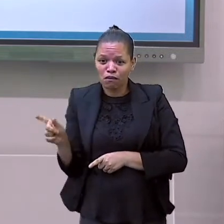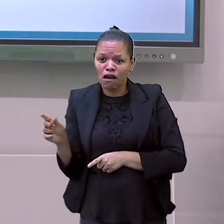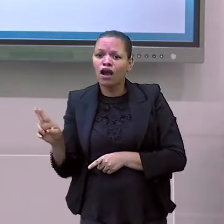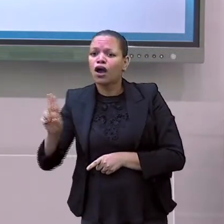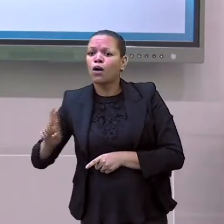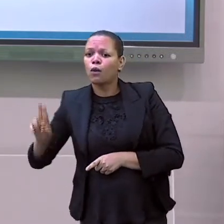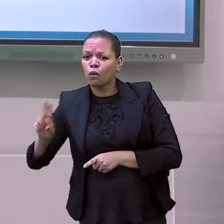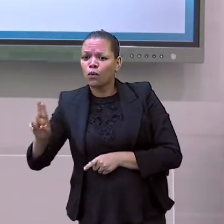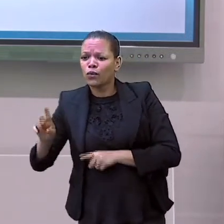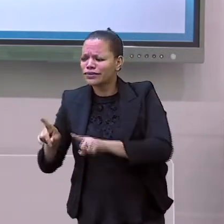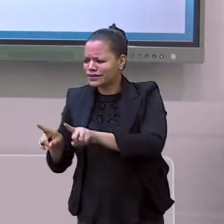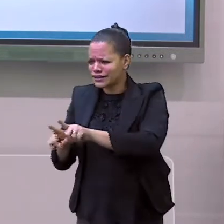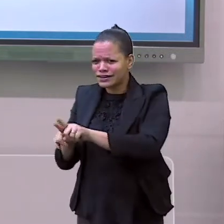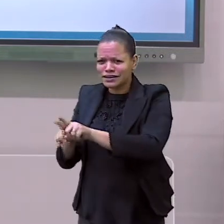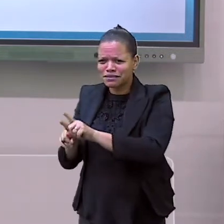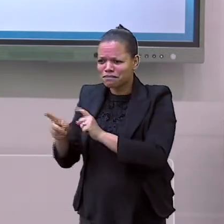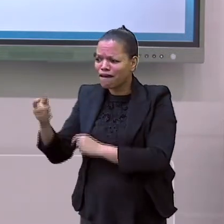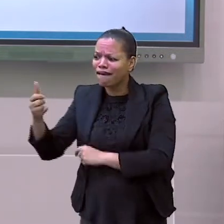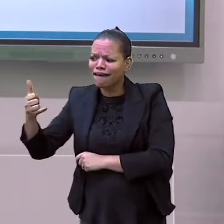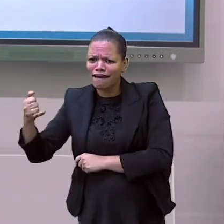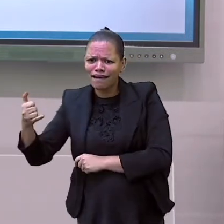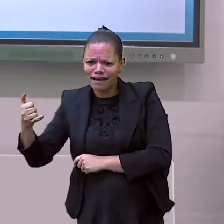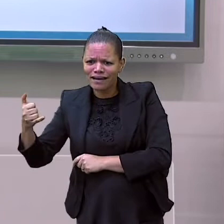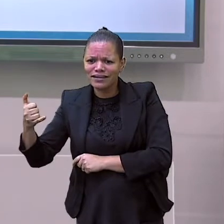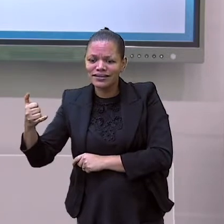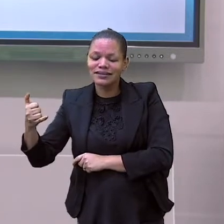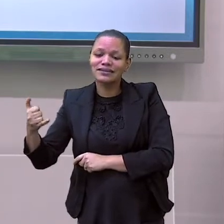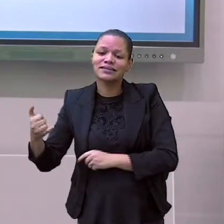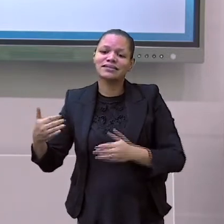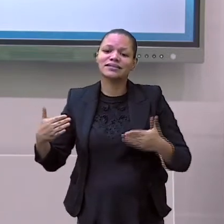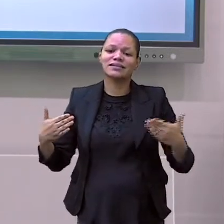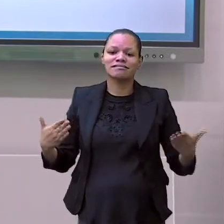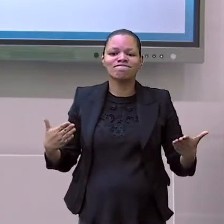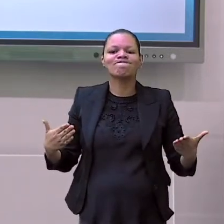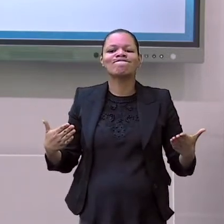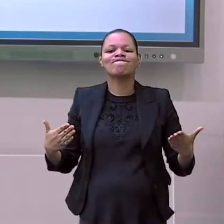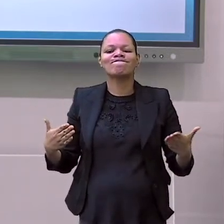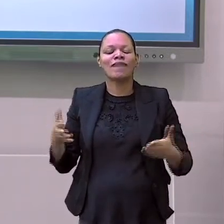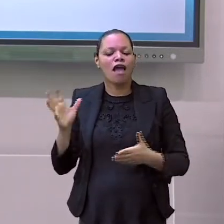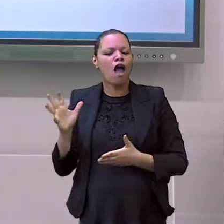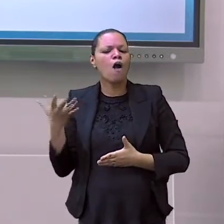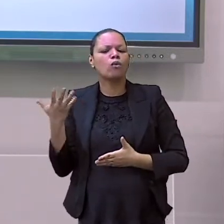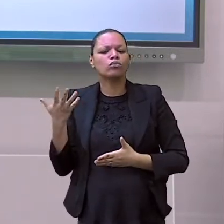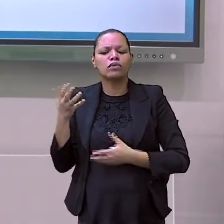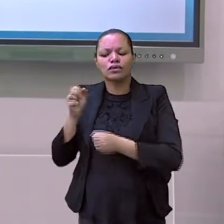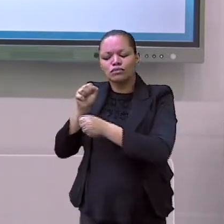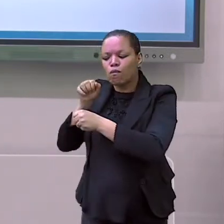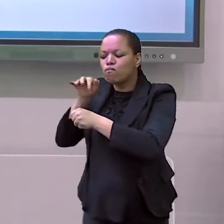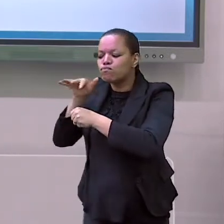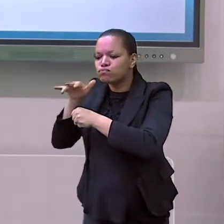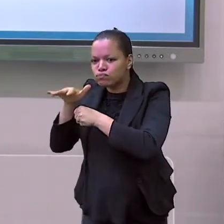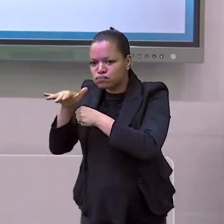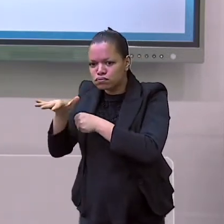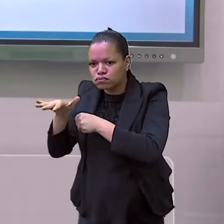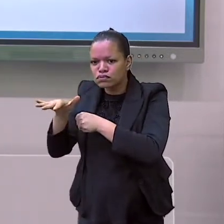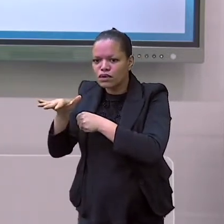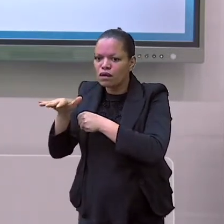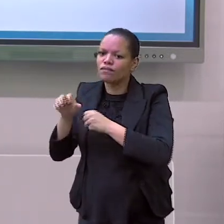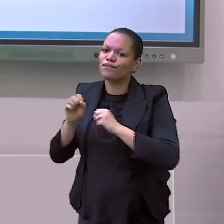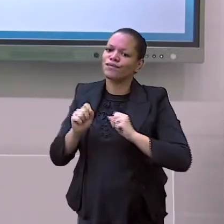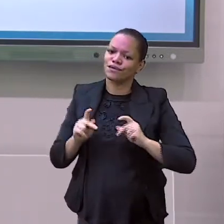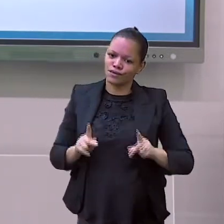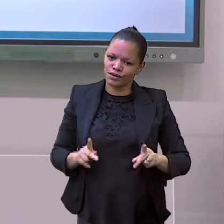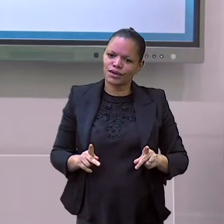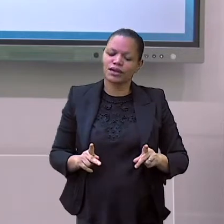uma resistência da defesa do organismo, ela também vai estar o quê? Sendo